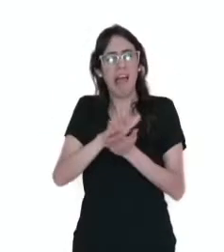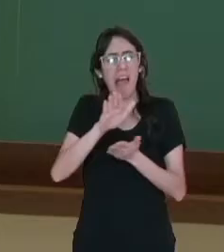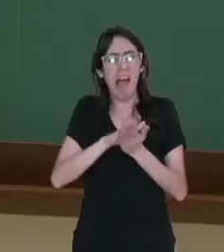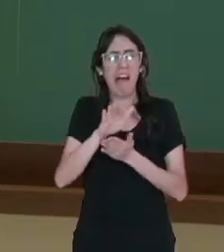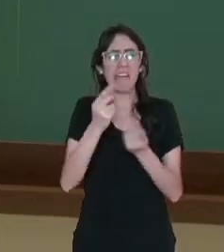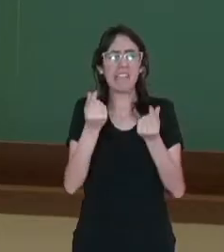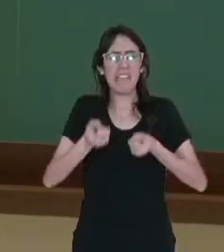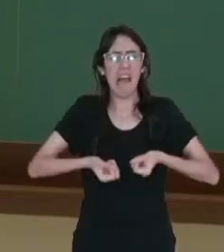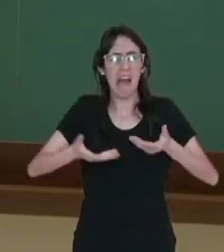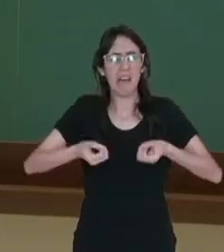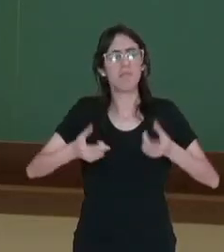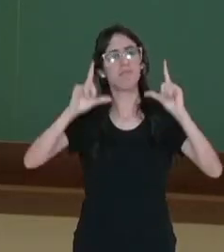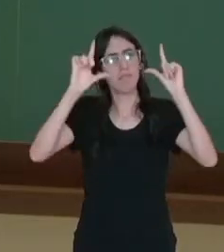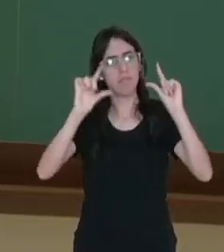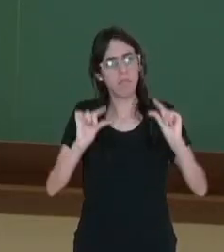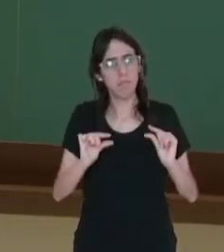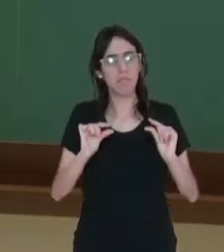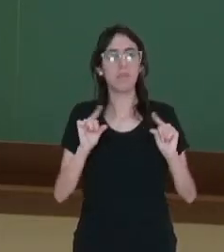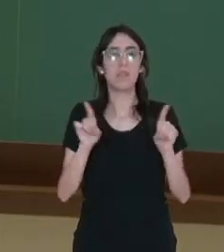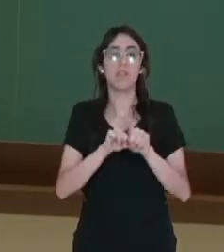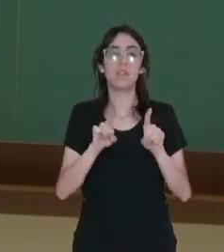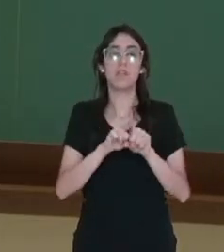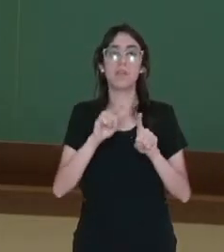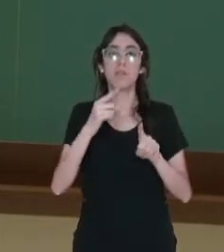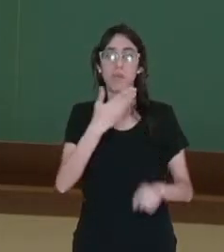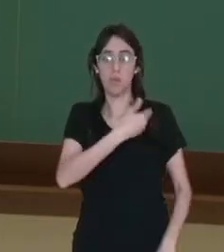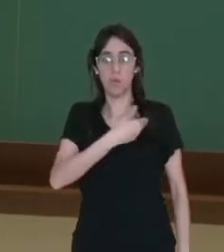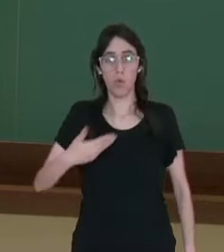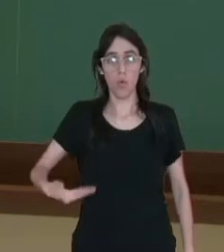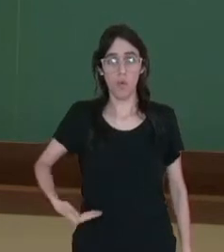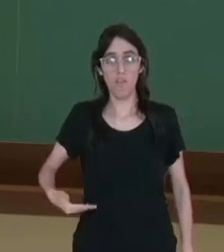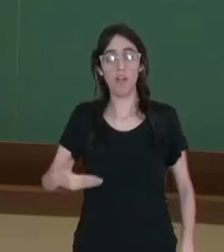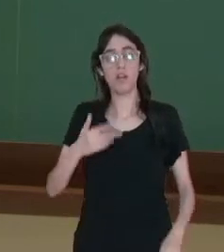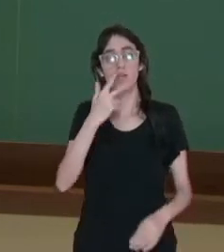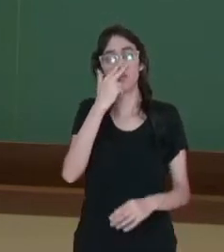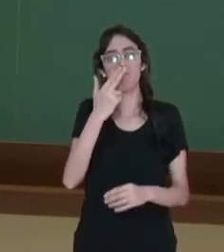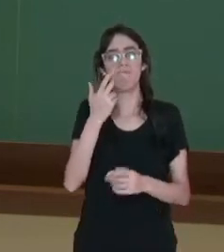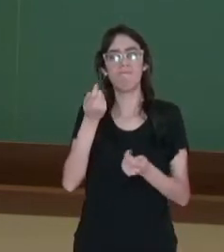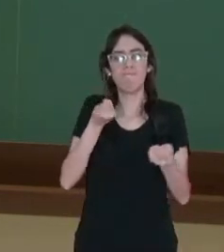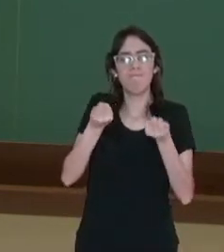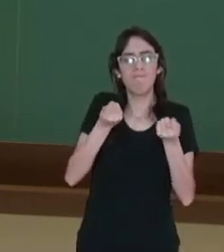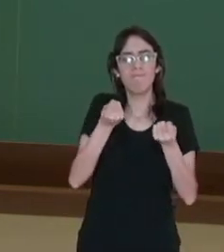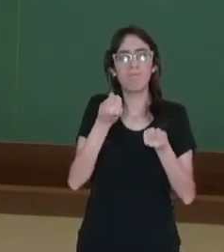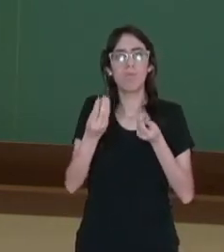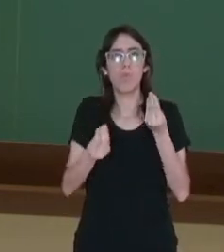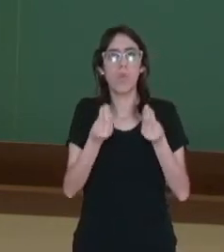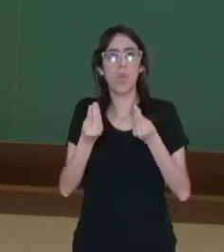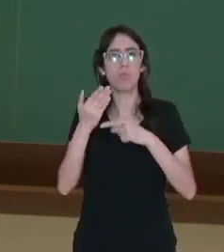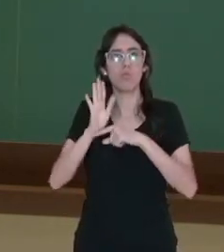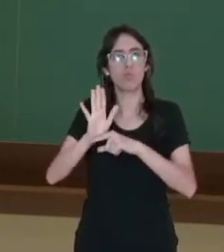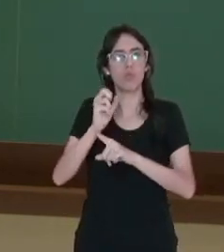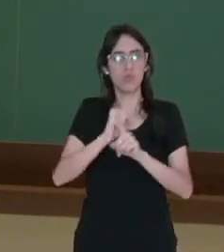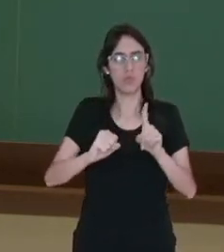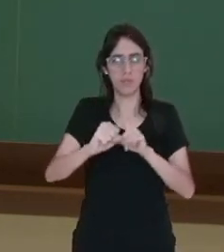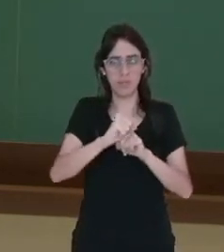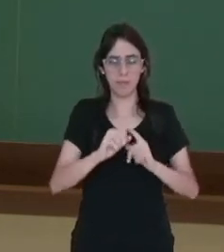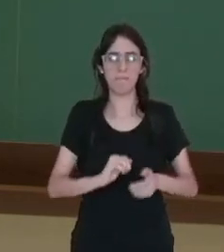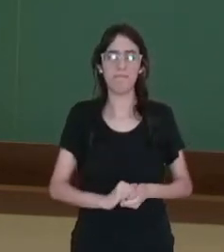Estado, reduzir o tamanho do governo na vida e da economia, da sociedade. Em vez de um